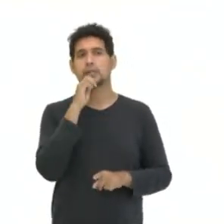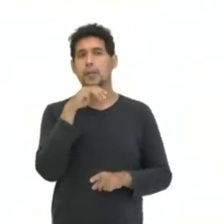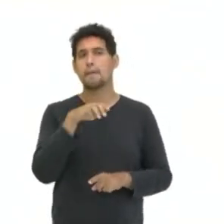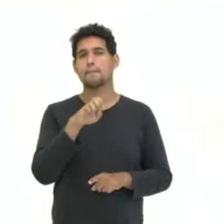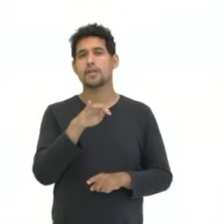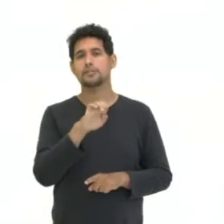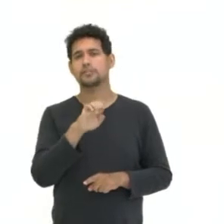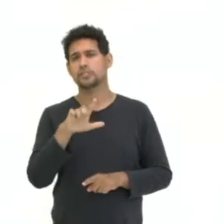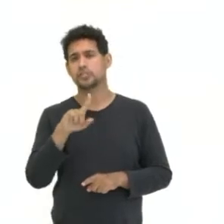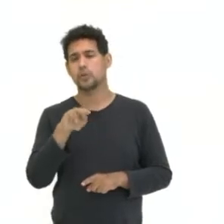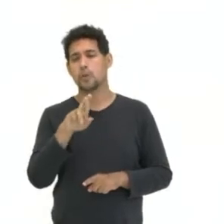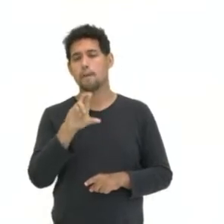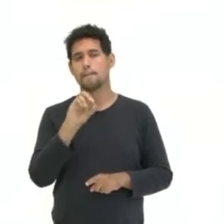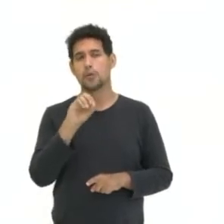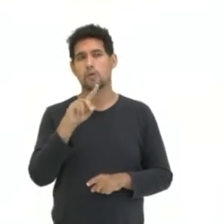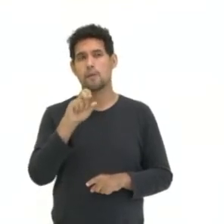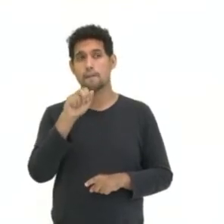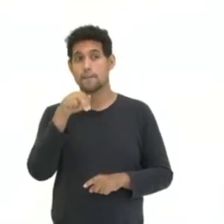metilpropan-1-ol, o